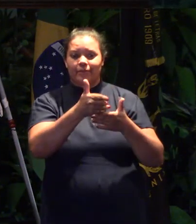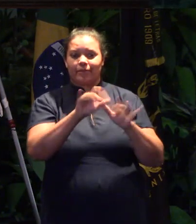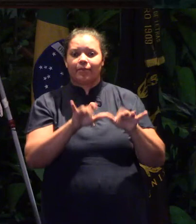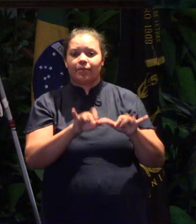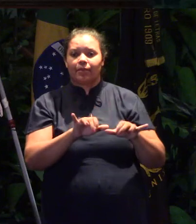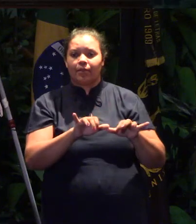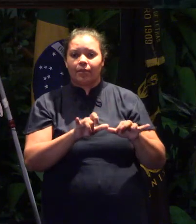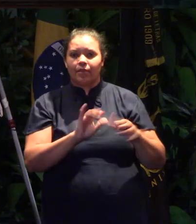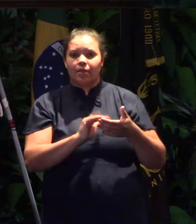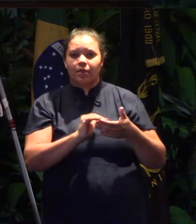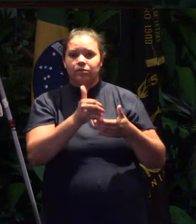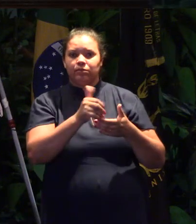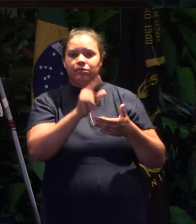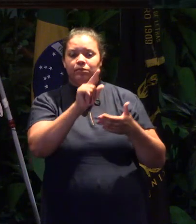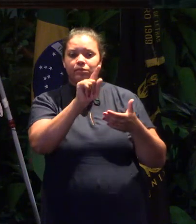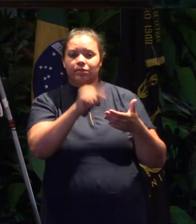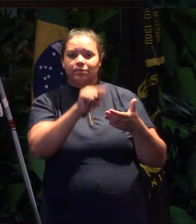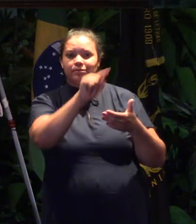Está vendo?